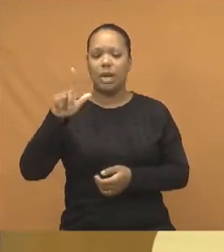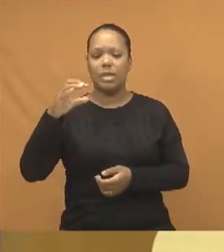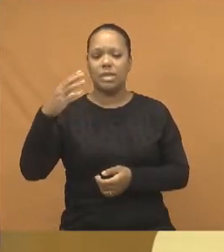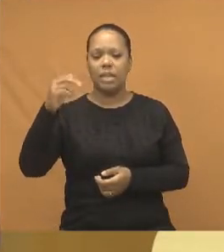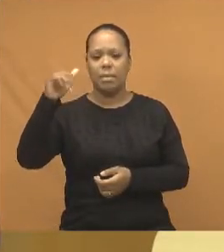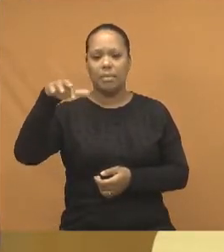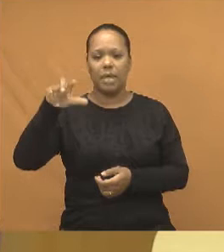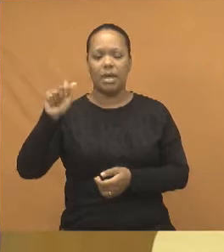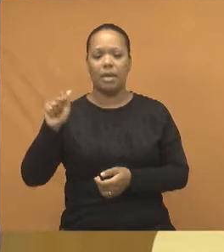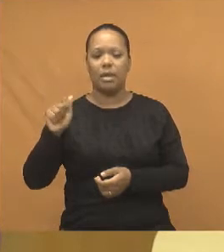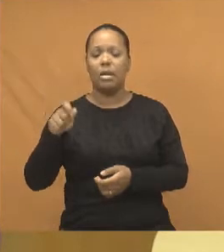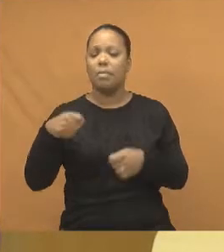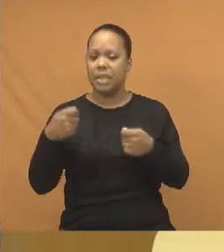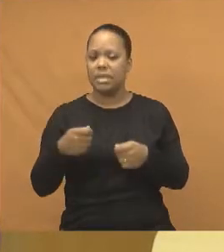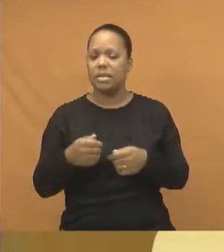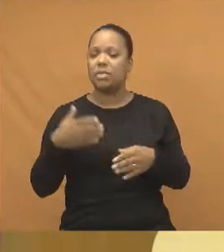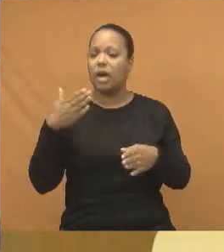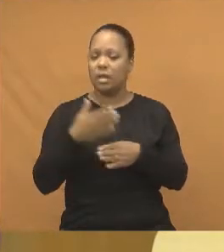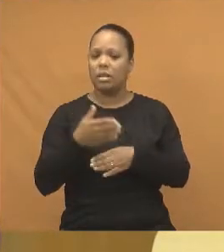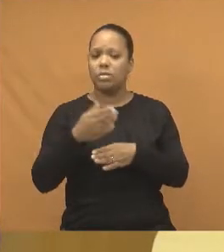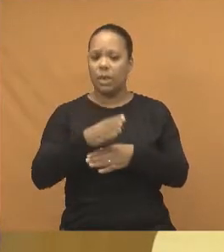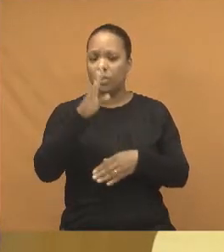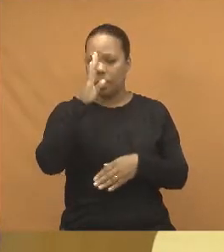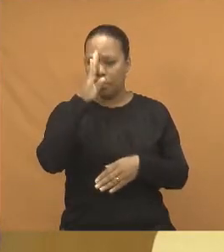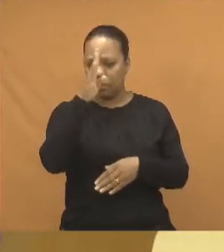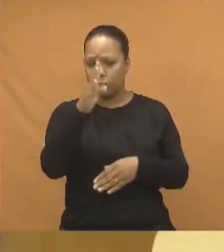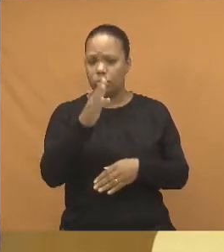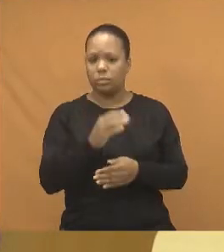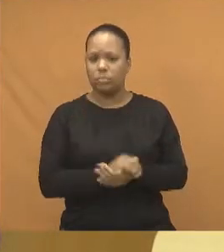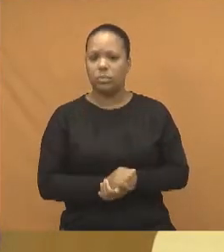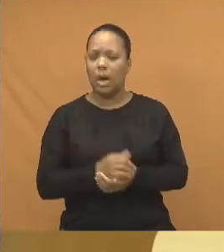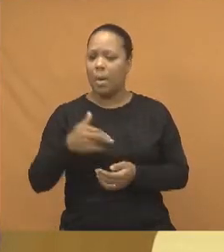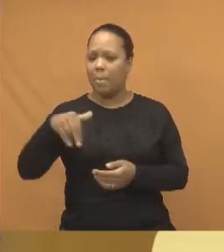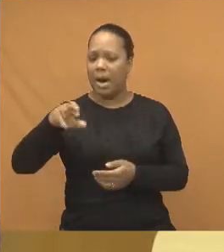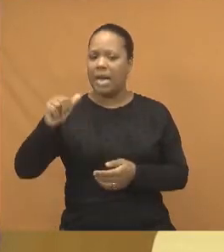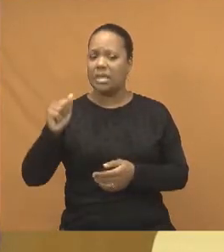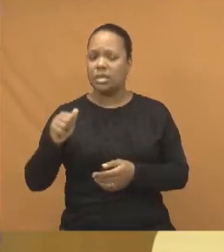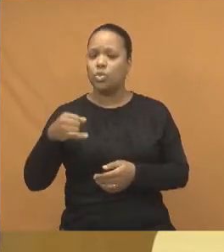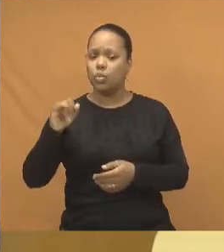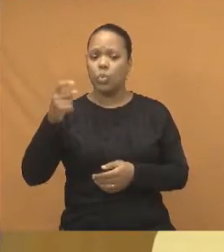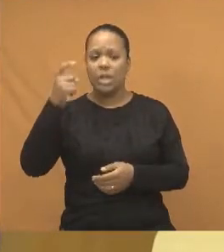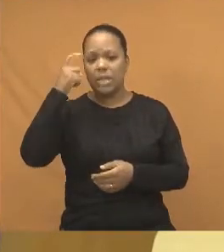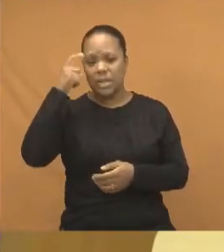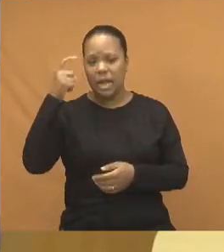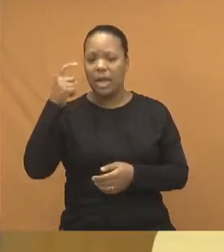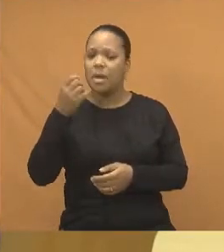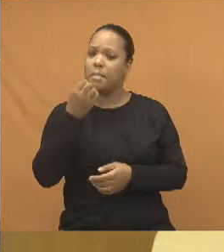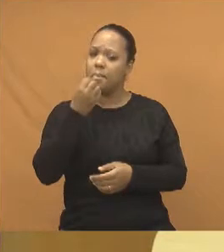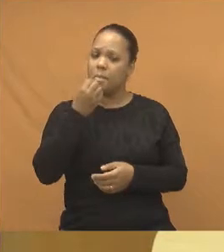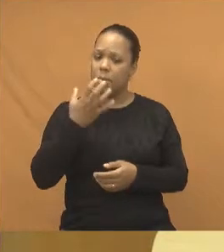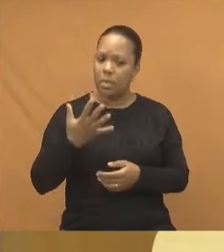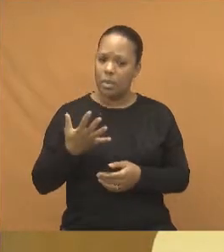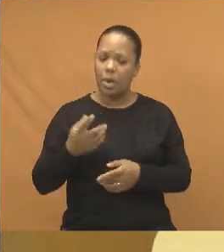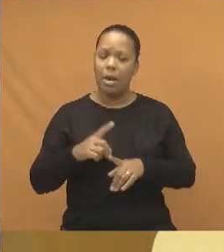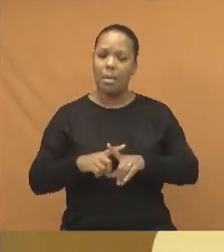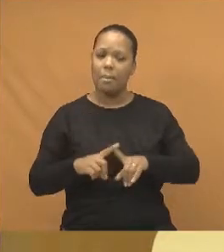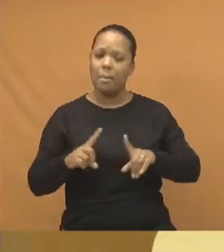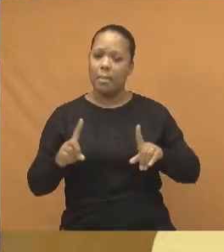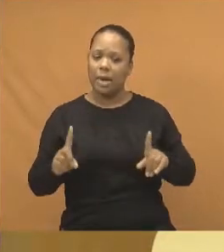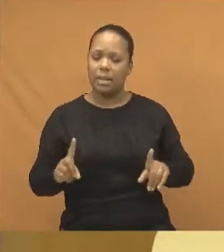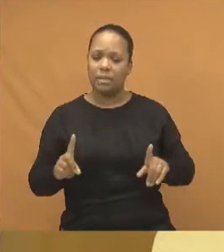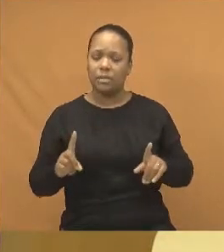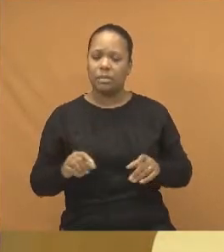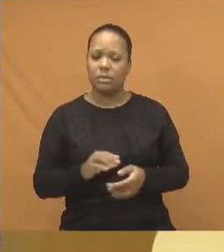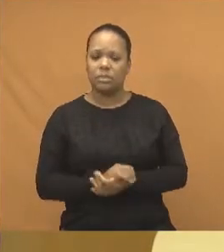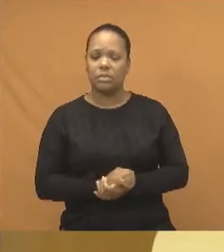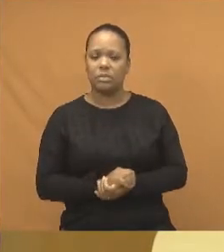que ter o atendimento prioritário. Márcio, acho que sua ideia é válida, mas eu acho que, como ele está